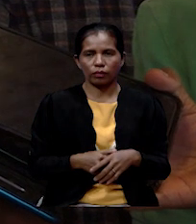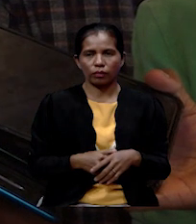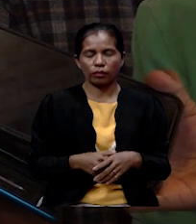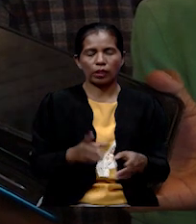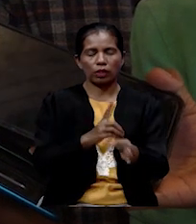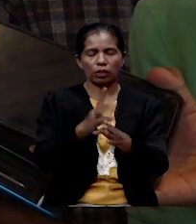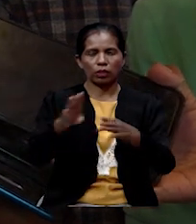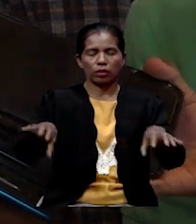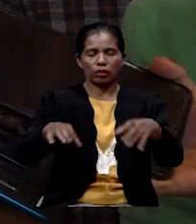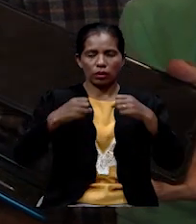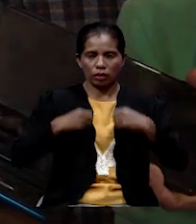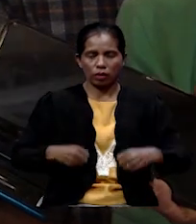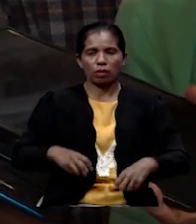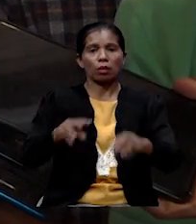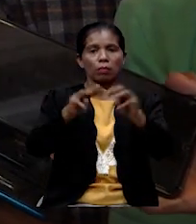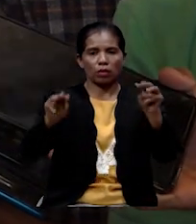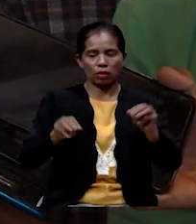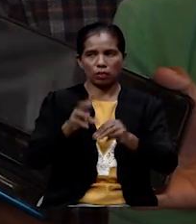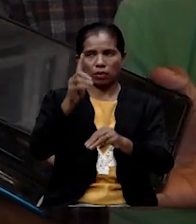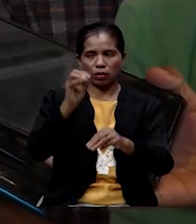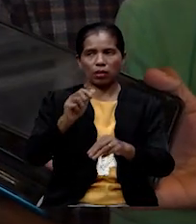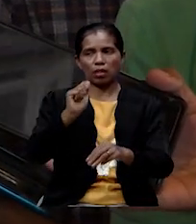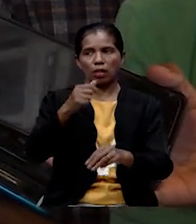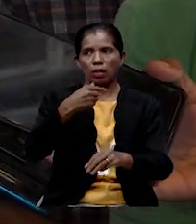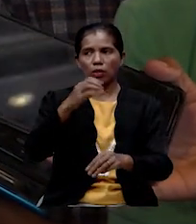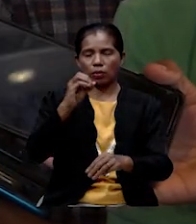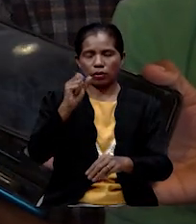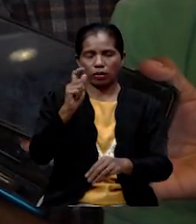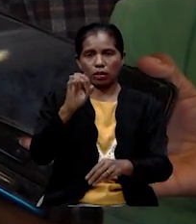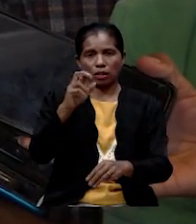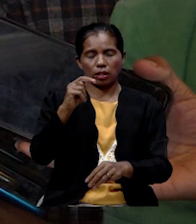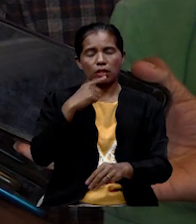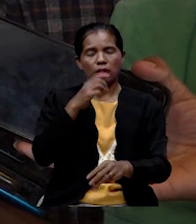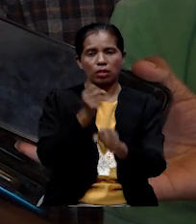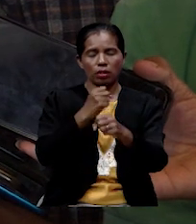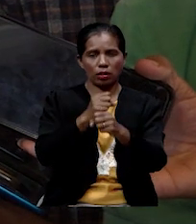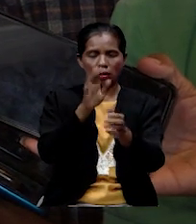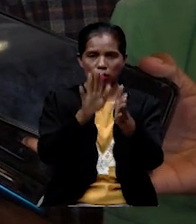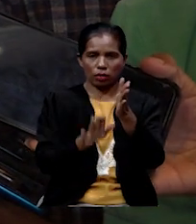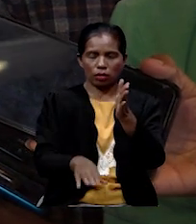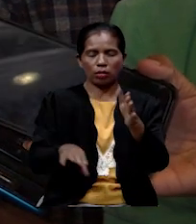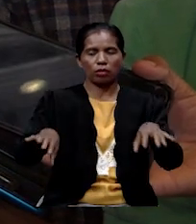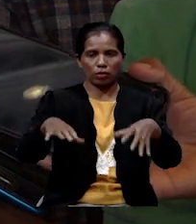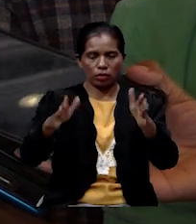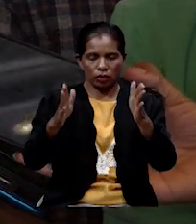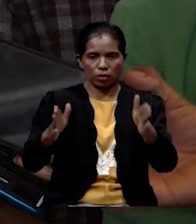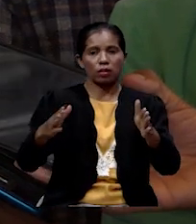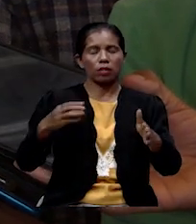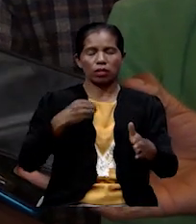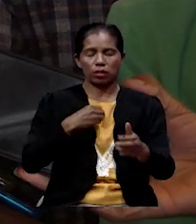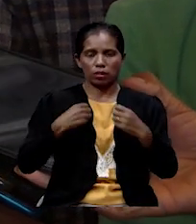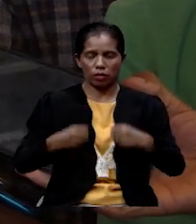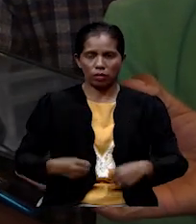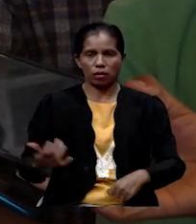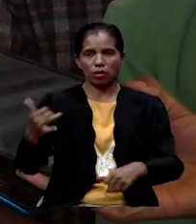Diretora Serviço Saúde Município de Ili, Agustinha Segurado HTT, se halo redução ba profissional saúde sira, nebe